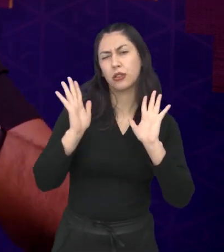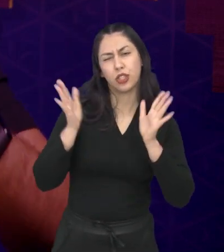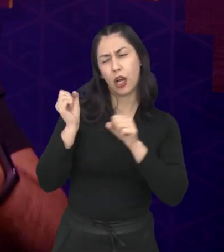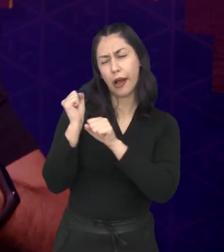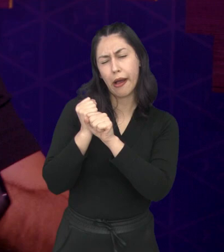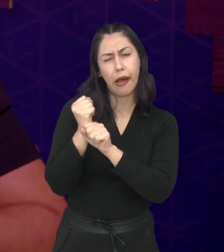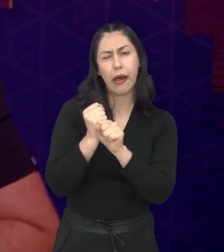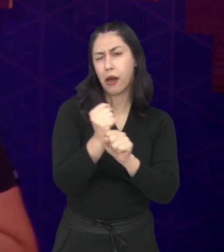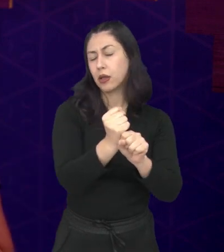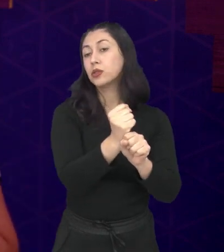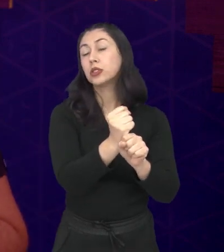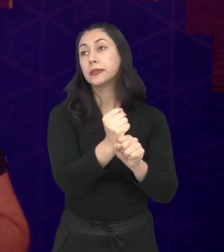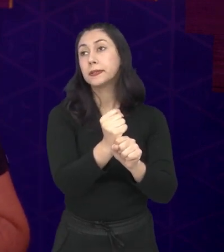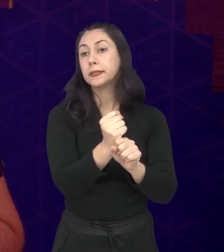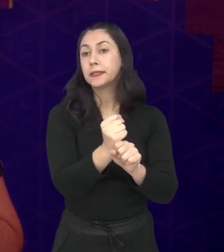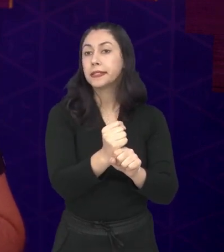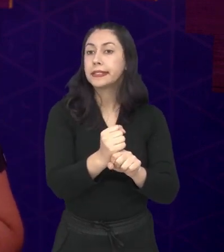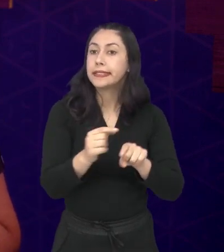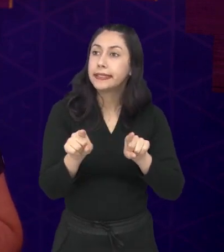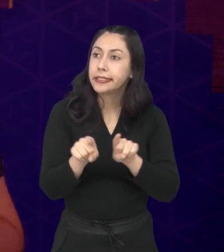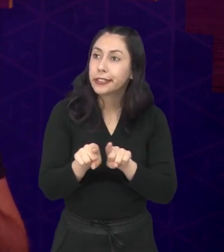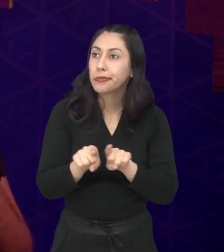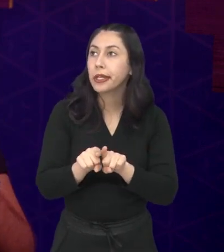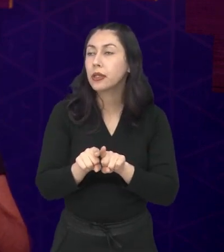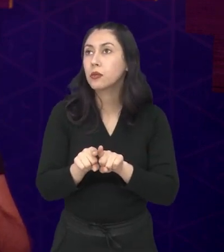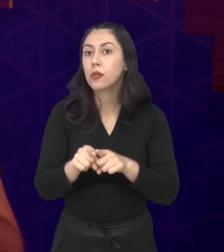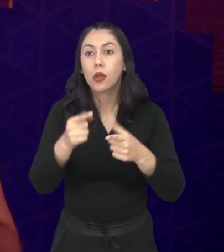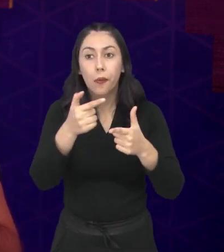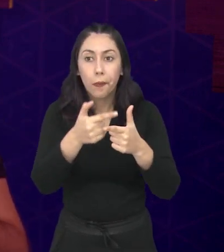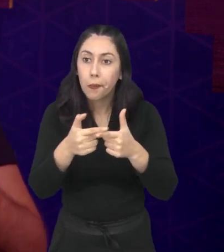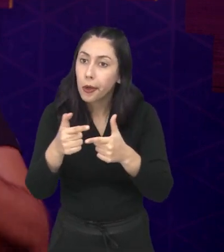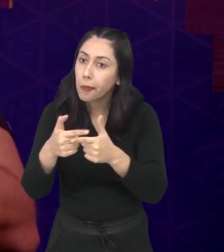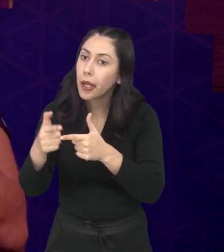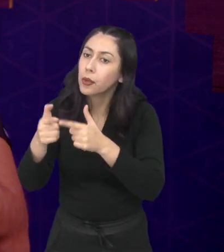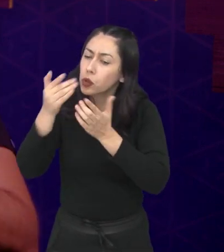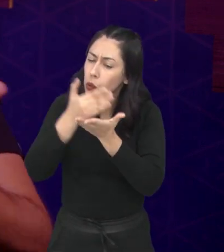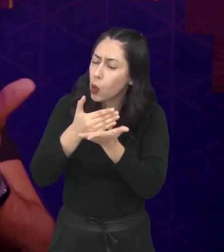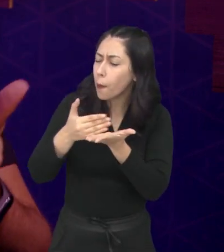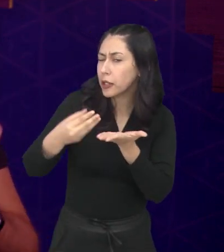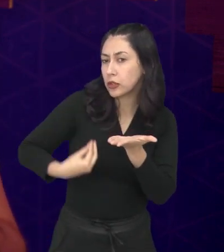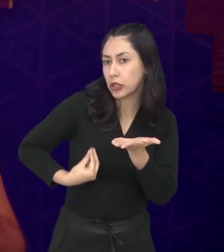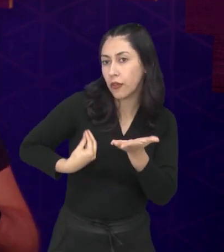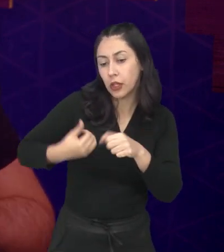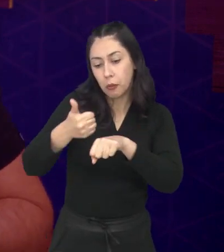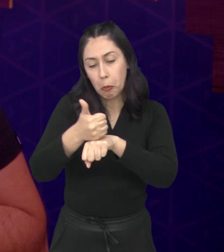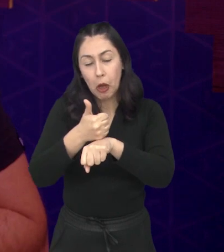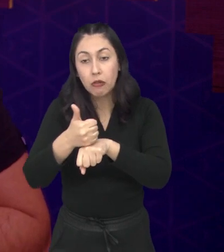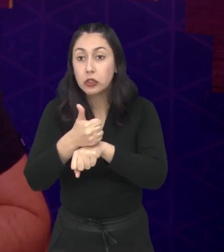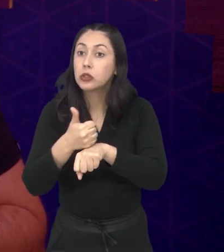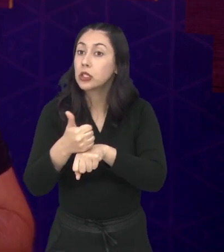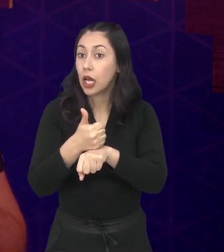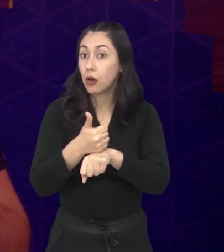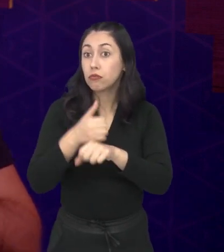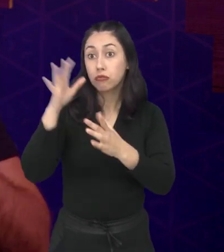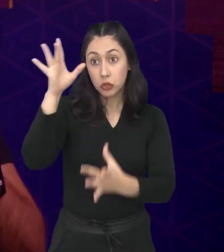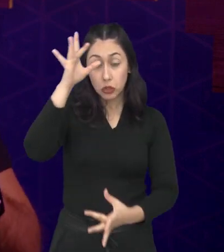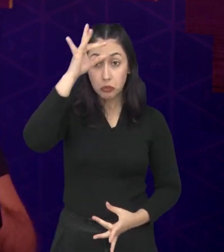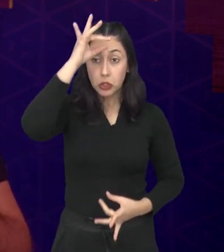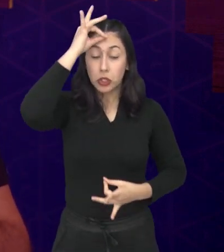fixa de longa data, né? E aí eles têm esse problema de início de carreira, então